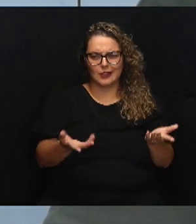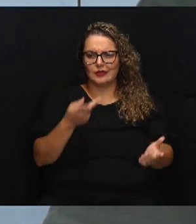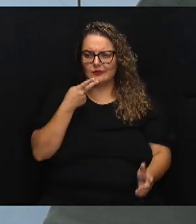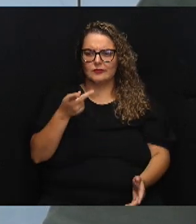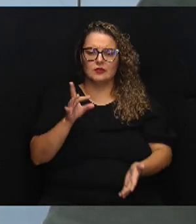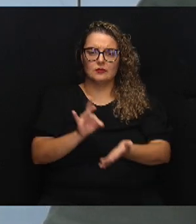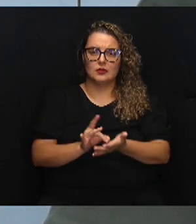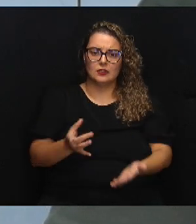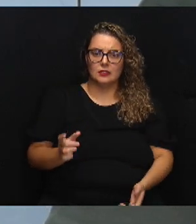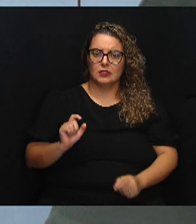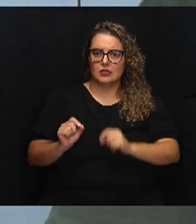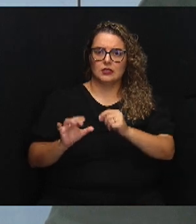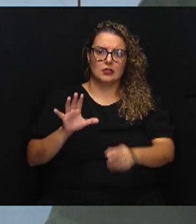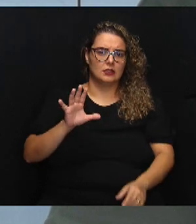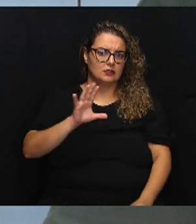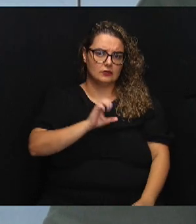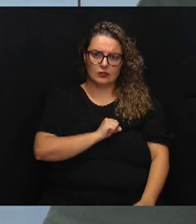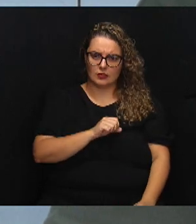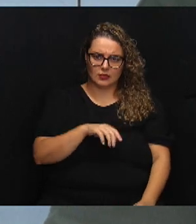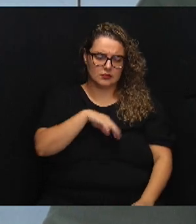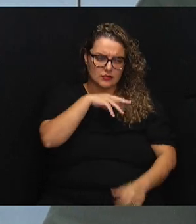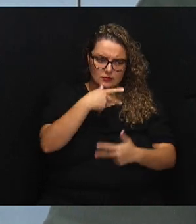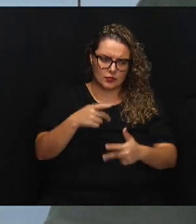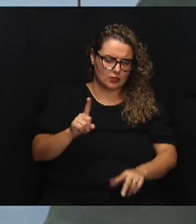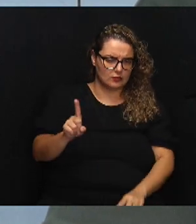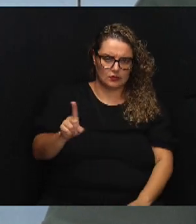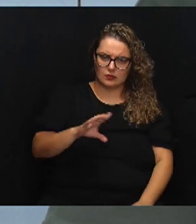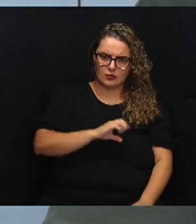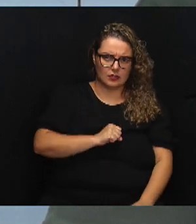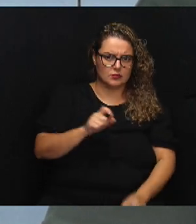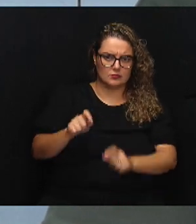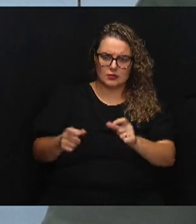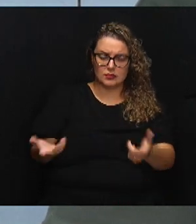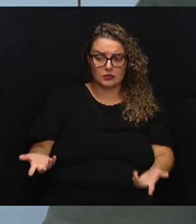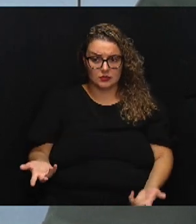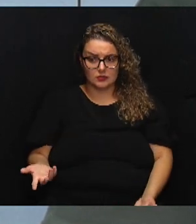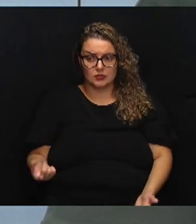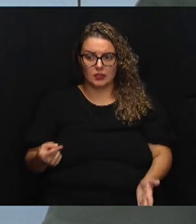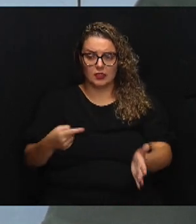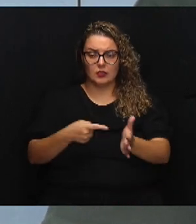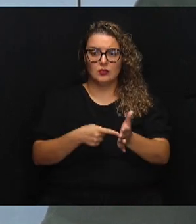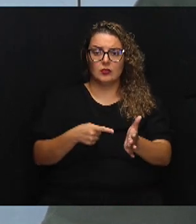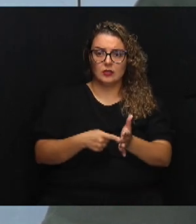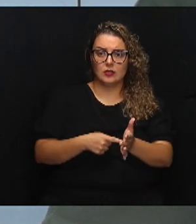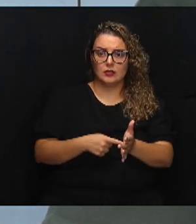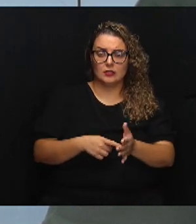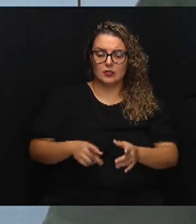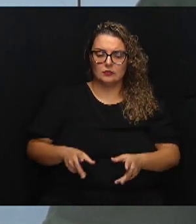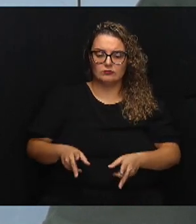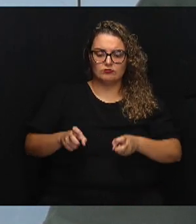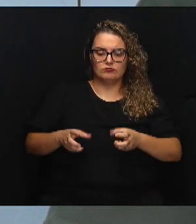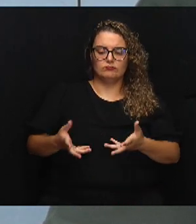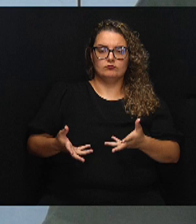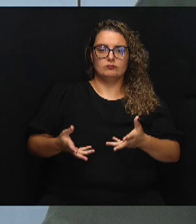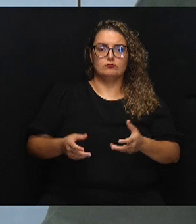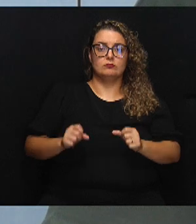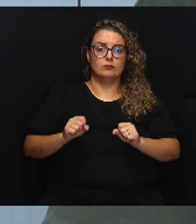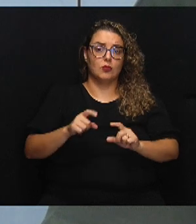não gosta de animal não gosta de gente. Então, se a pessoa acaba fazendo uma denúncia e ela se identifica, ela pode ter algum tipo